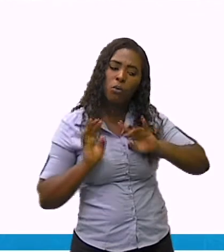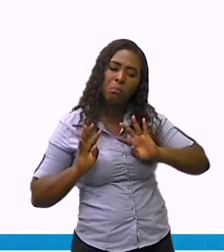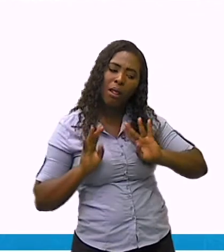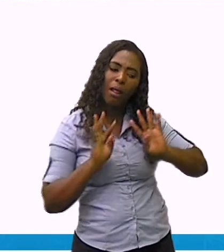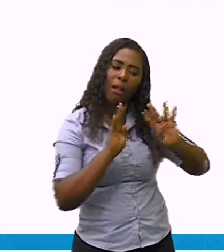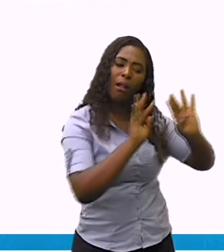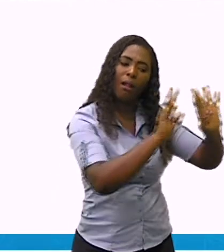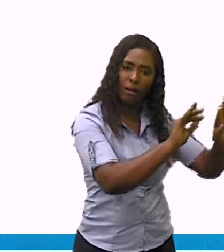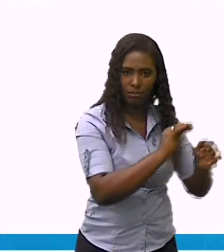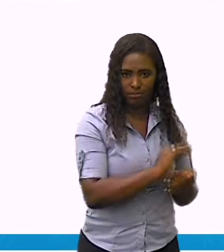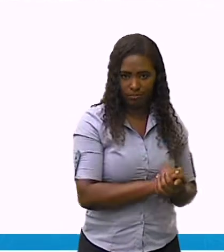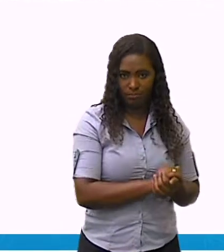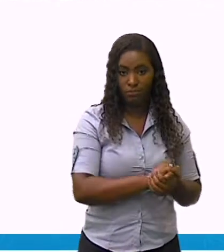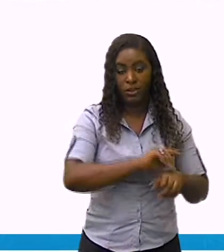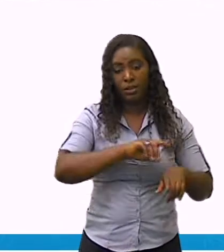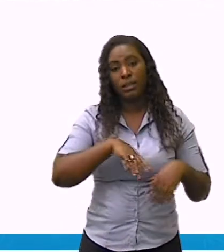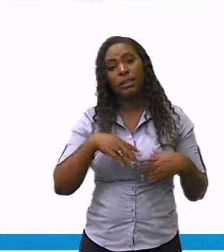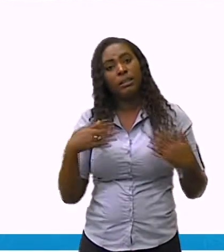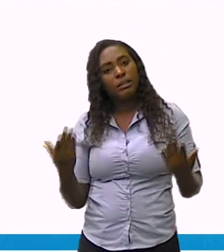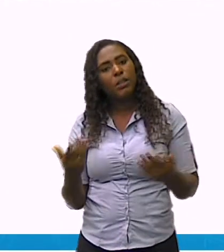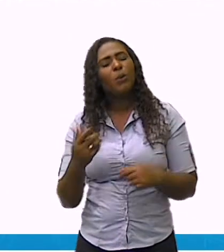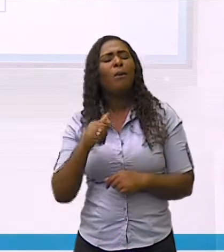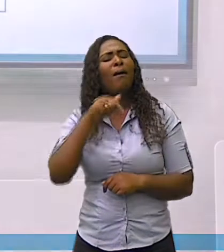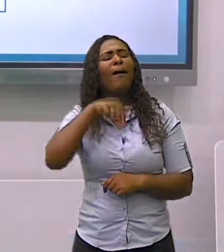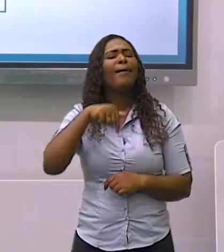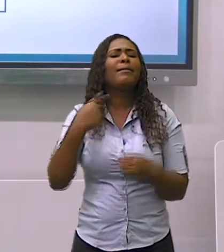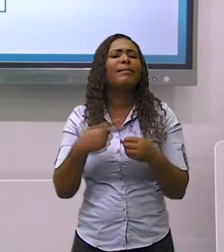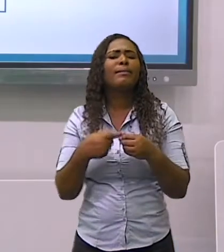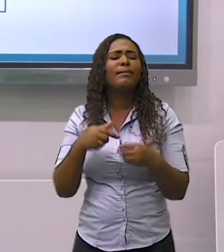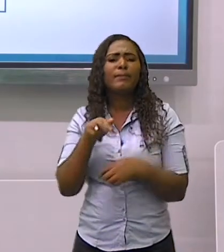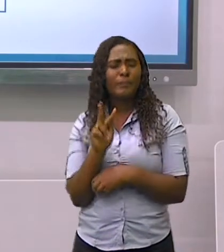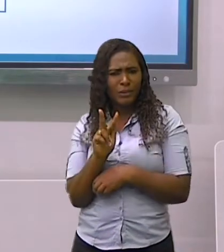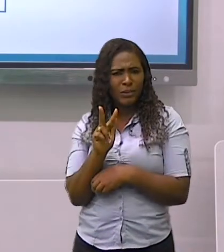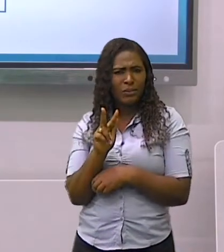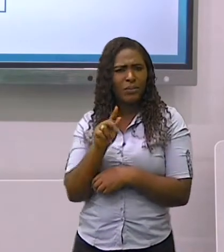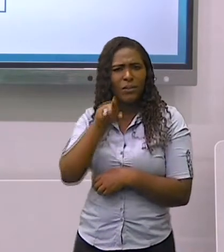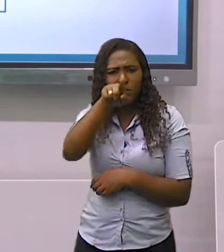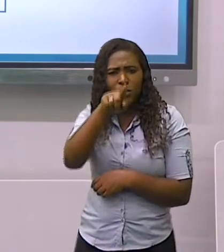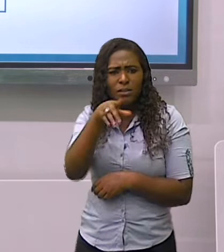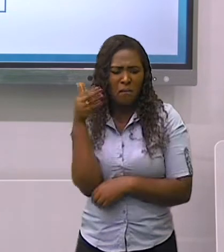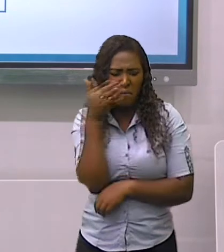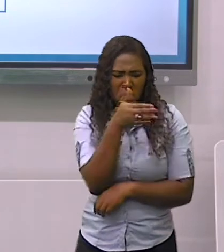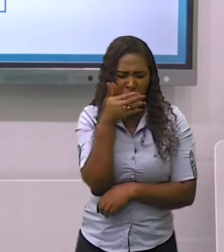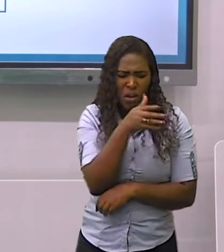quais os espaços públicos de Governador Valadares que você frequenta?